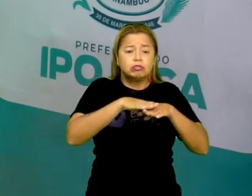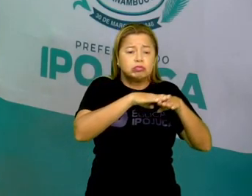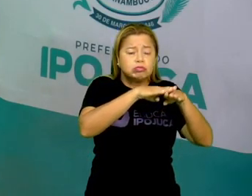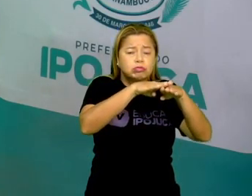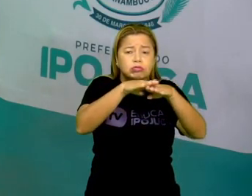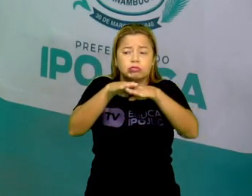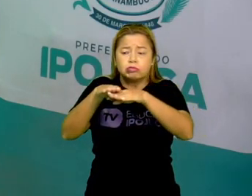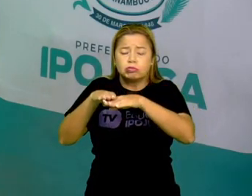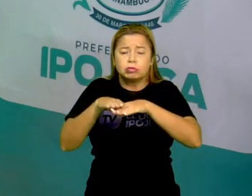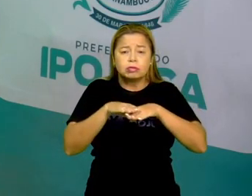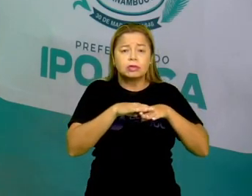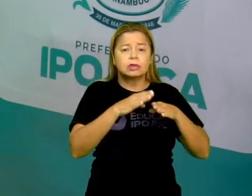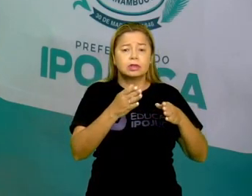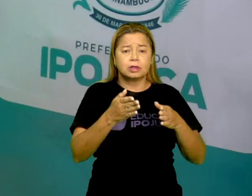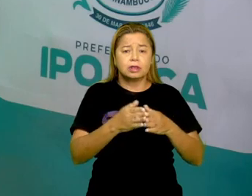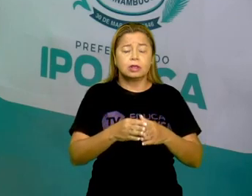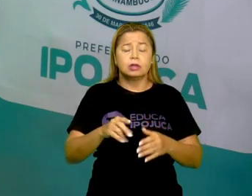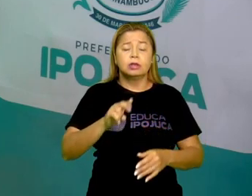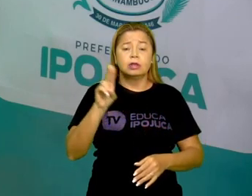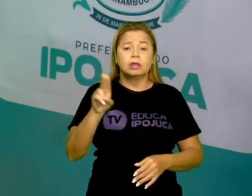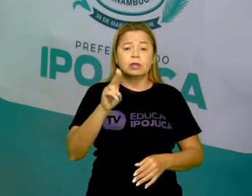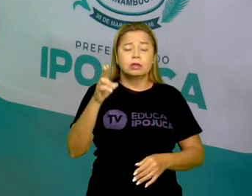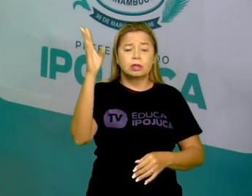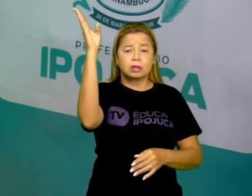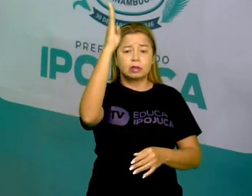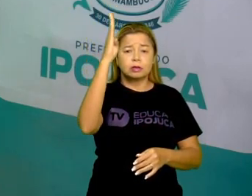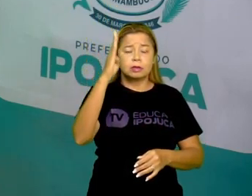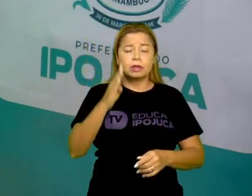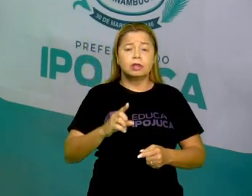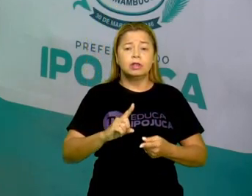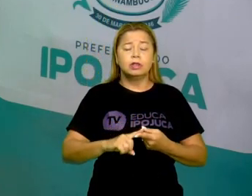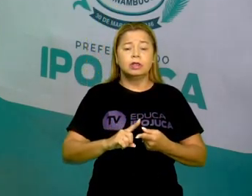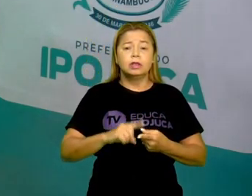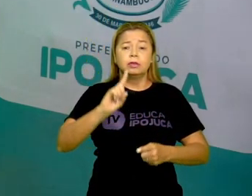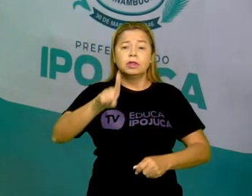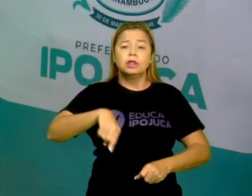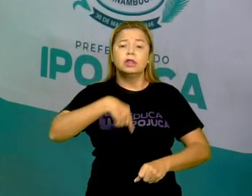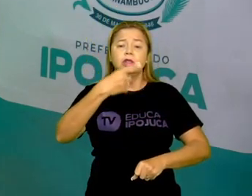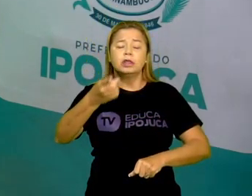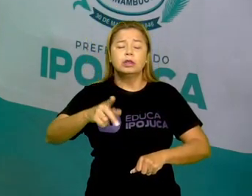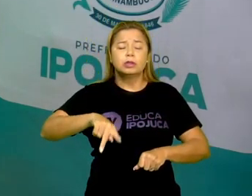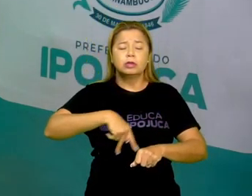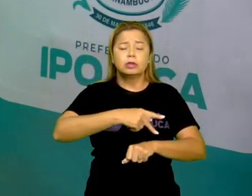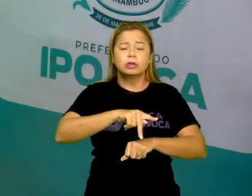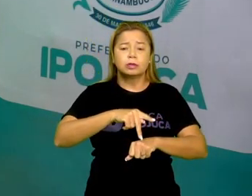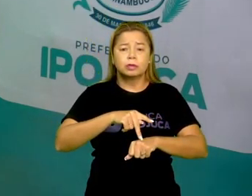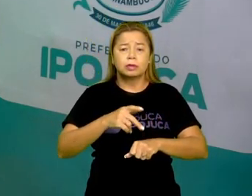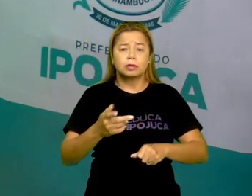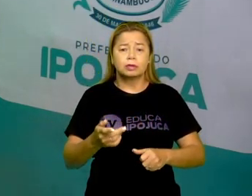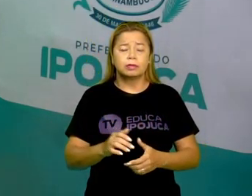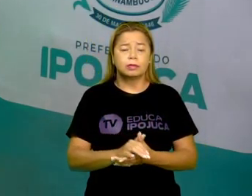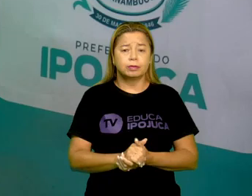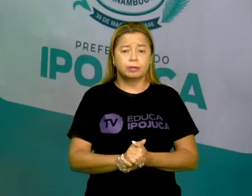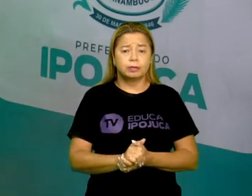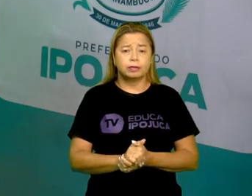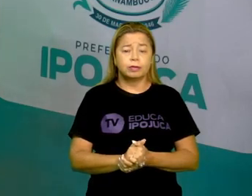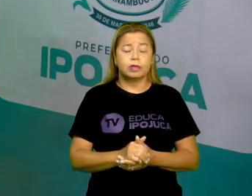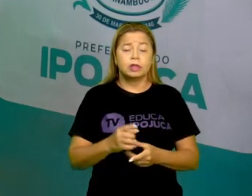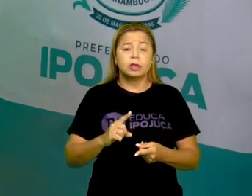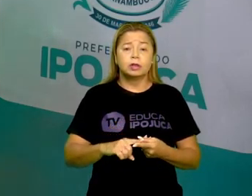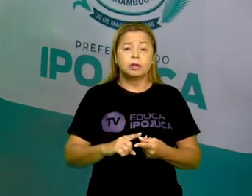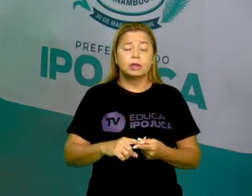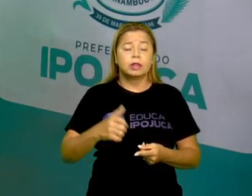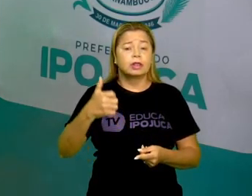por exemplo, no Brasil e na maior parte dos países do mundo, tá certo? Isso porque a